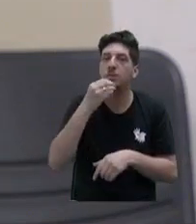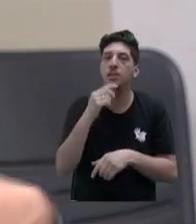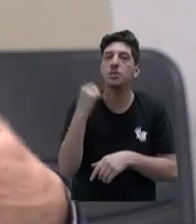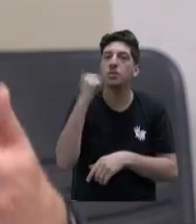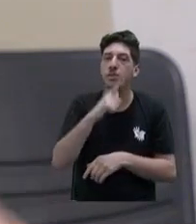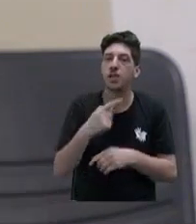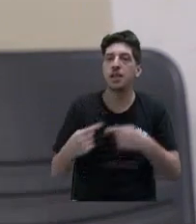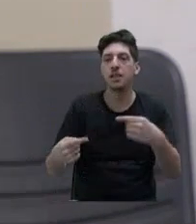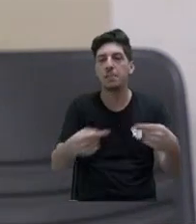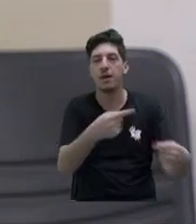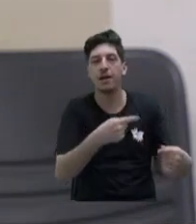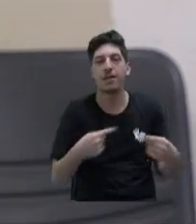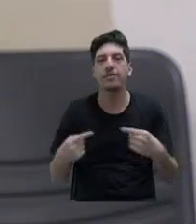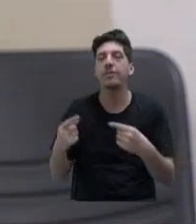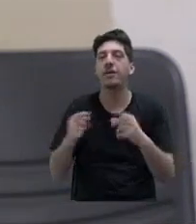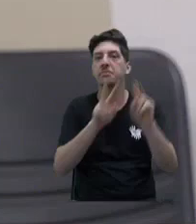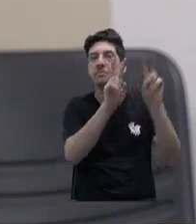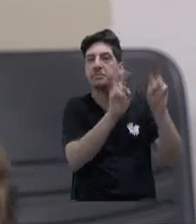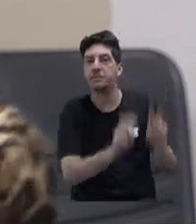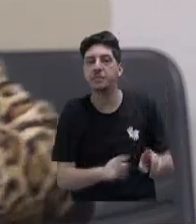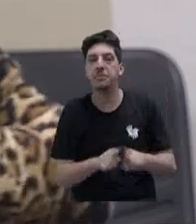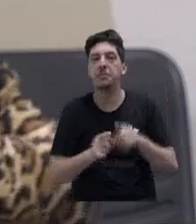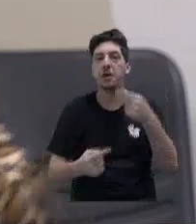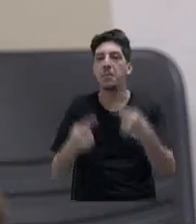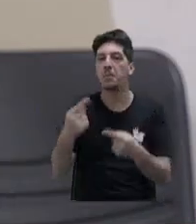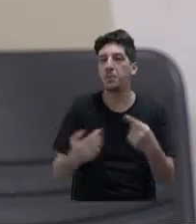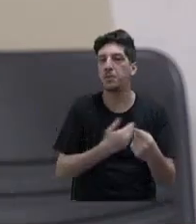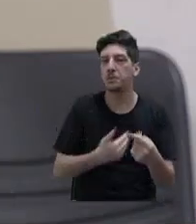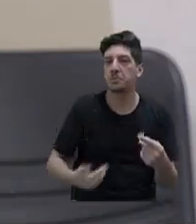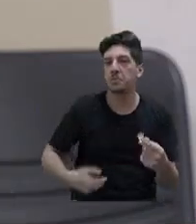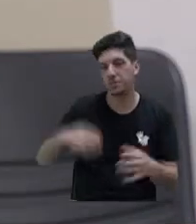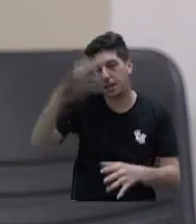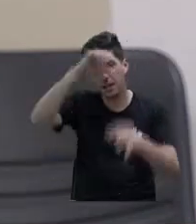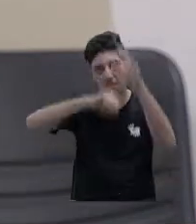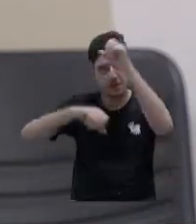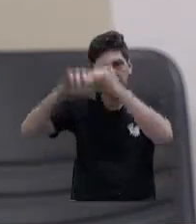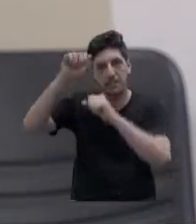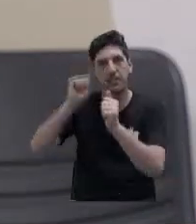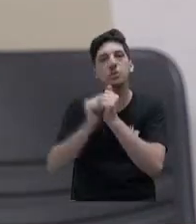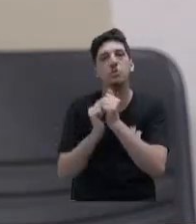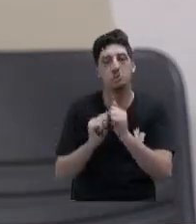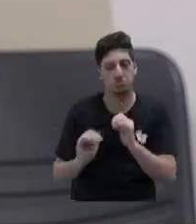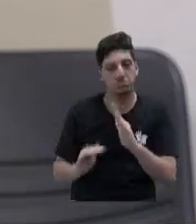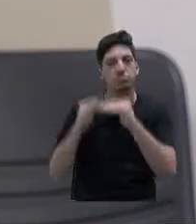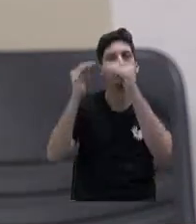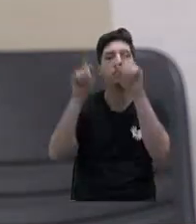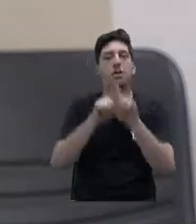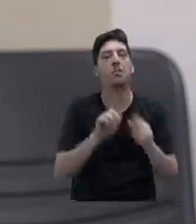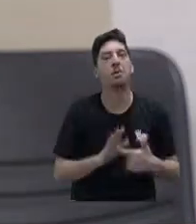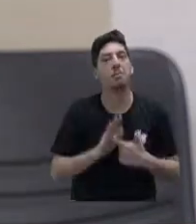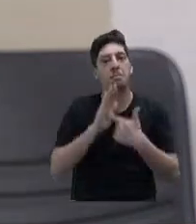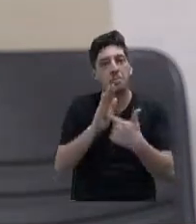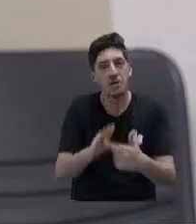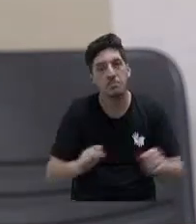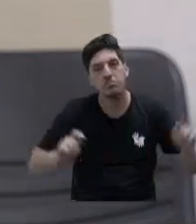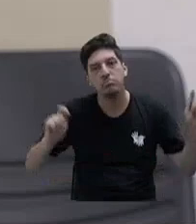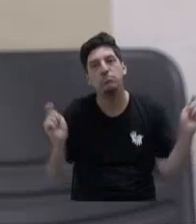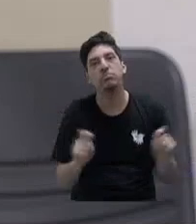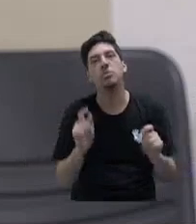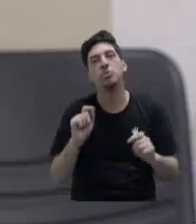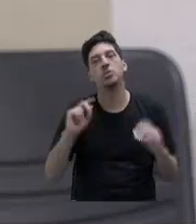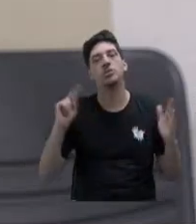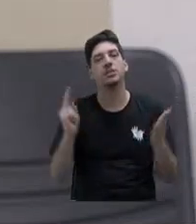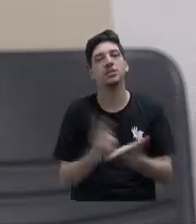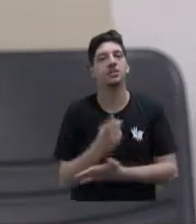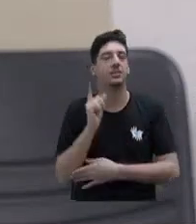as questões, debater as políticas públicas, aprendermos juntos e, sobretudo, mostrarmos o que está acontecendo.